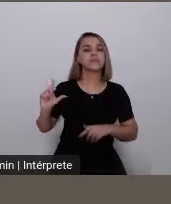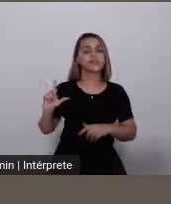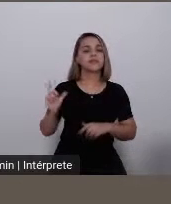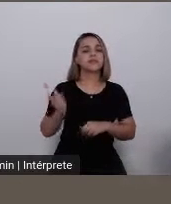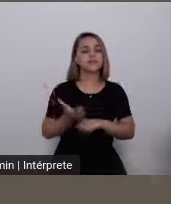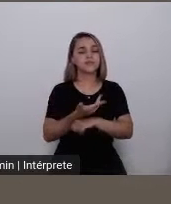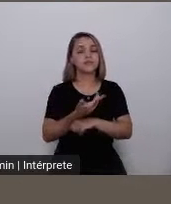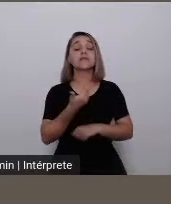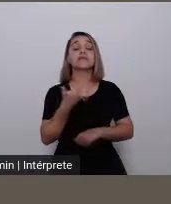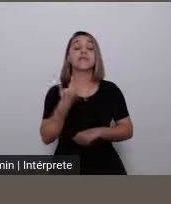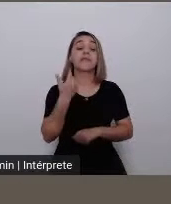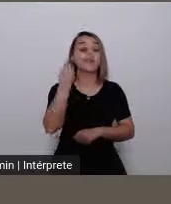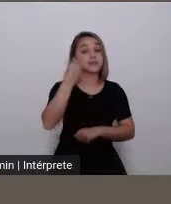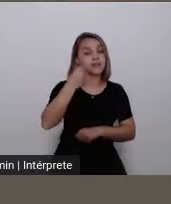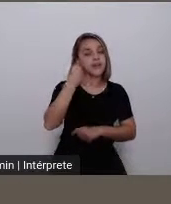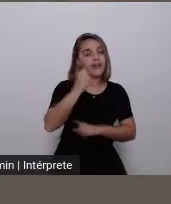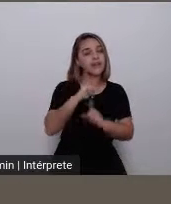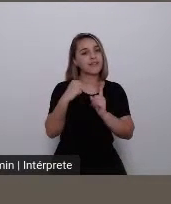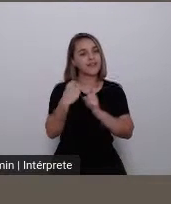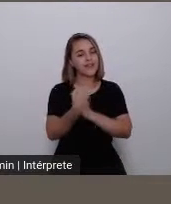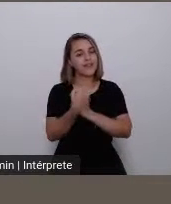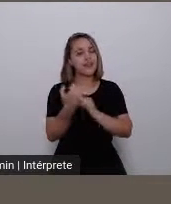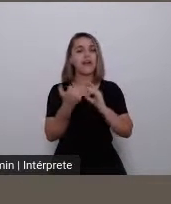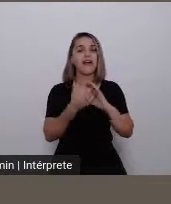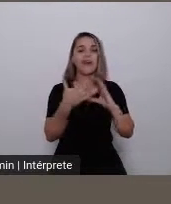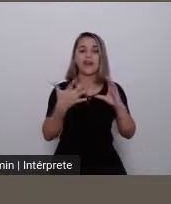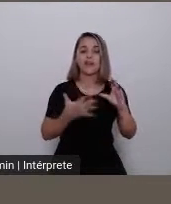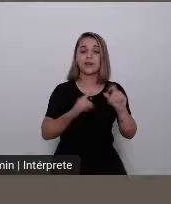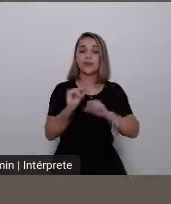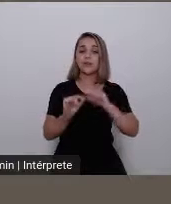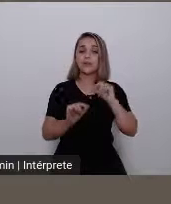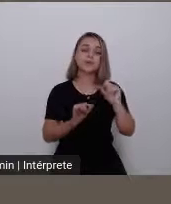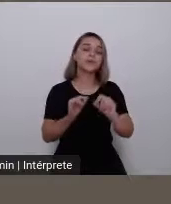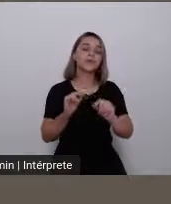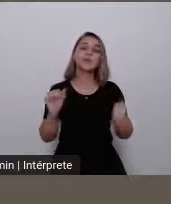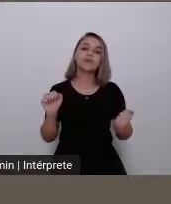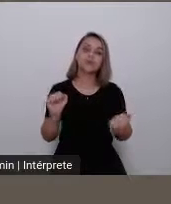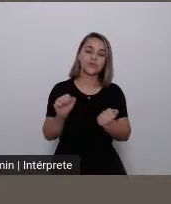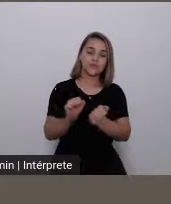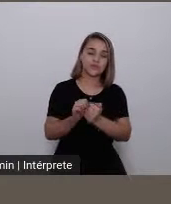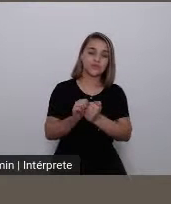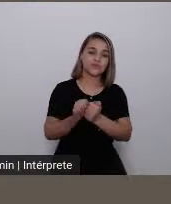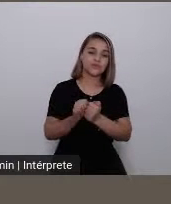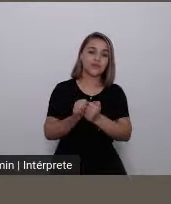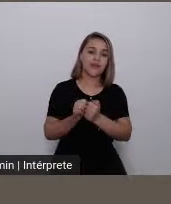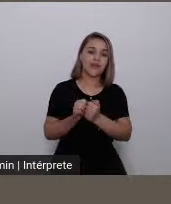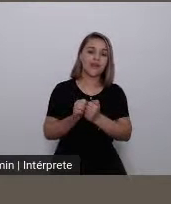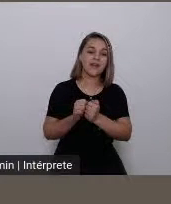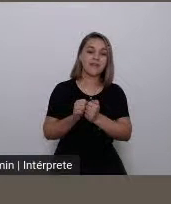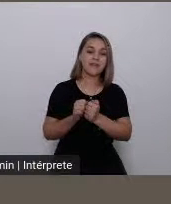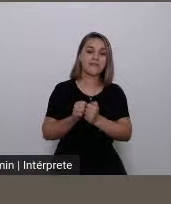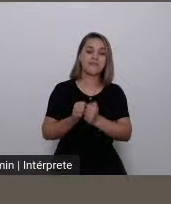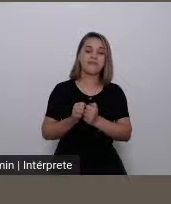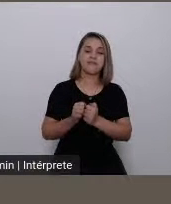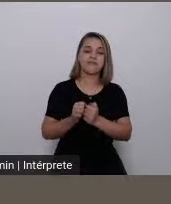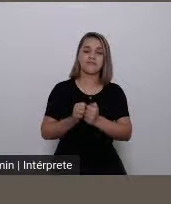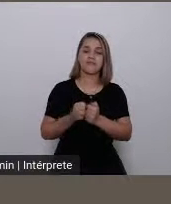Um dos aspectos dessa experiência é poder estar diante de uma câmera para ser fotografado,